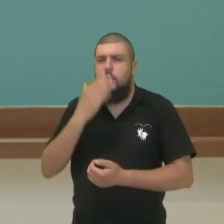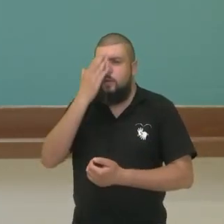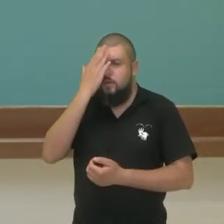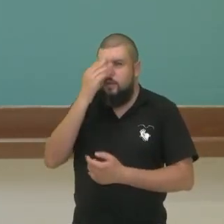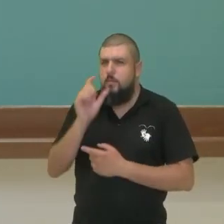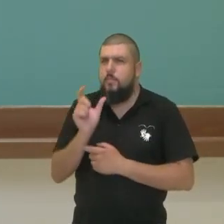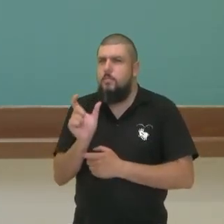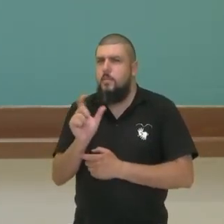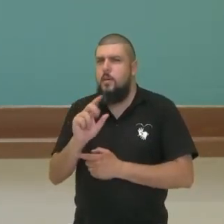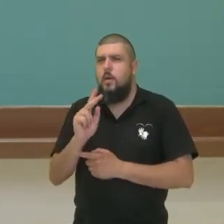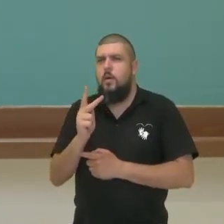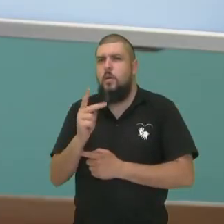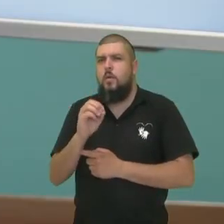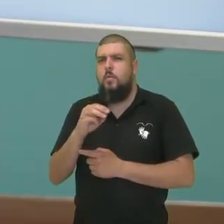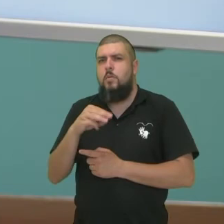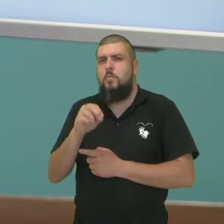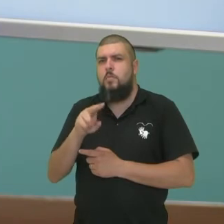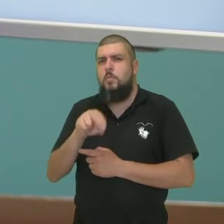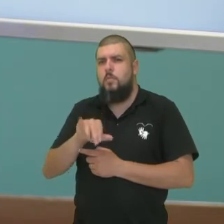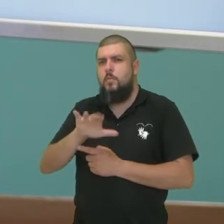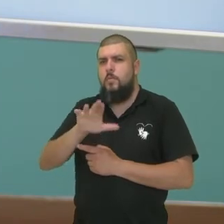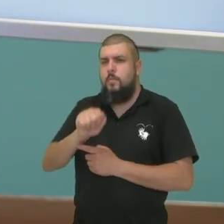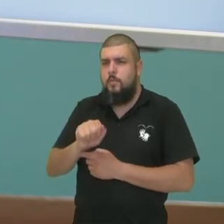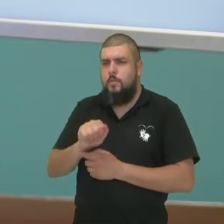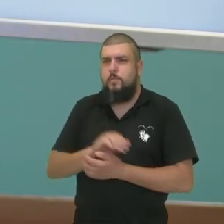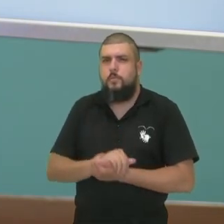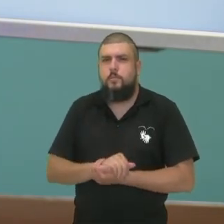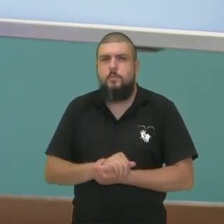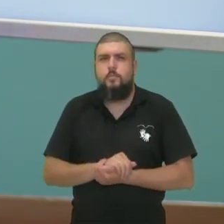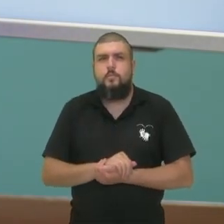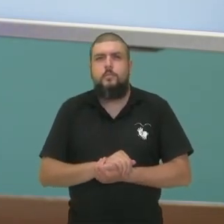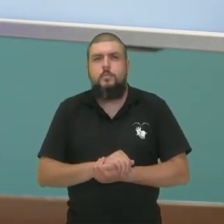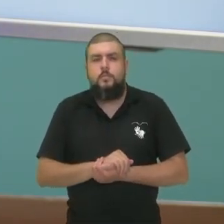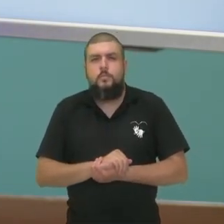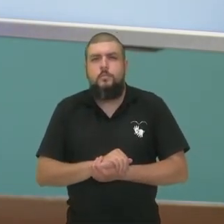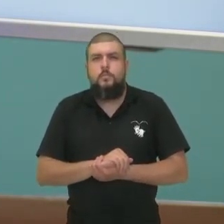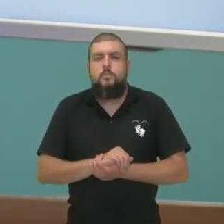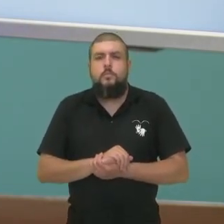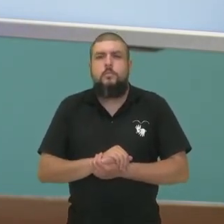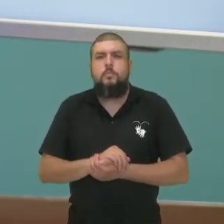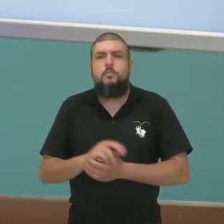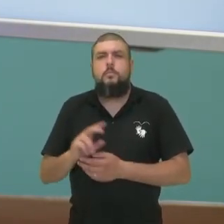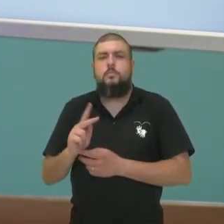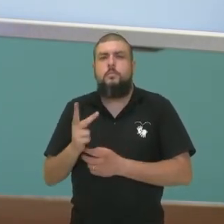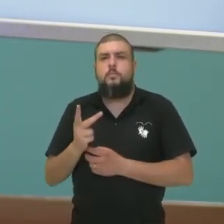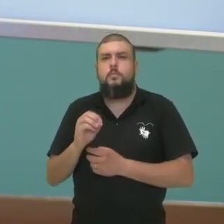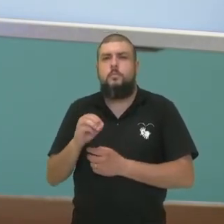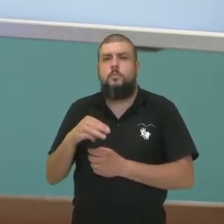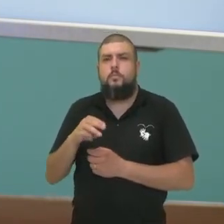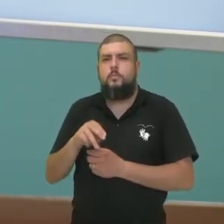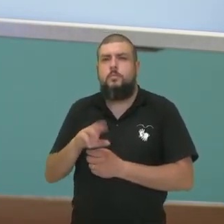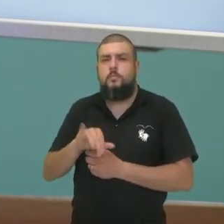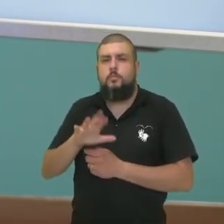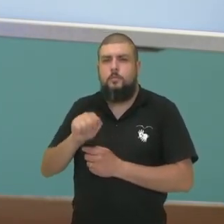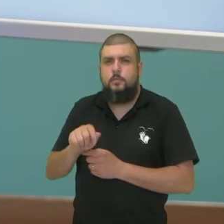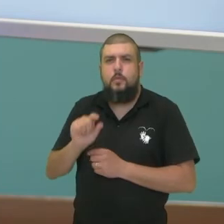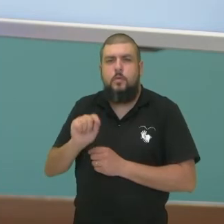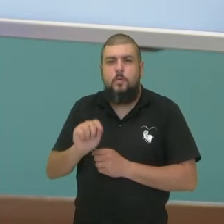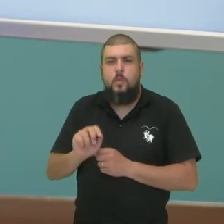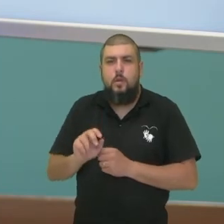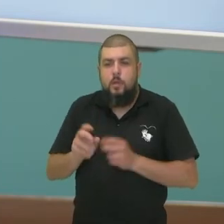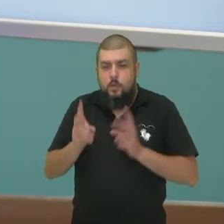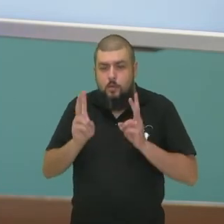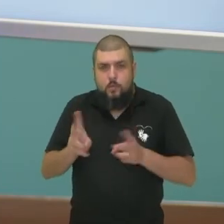homônima, não? Então vem cá, eu vou falar pertinho com você, tete a tete. Homônimo, meu querido e minha querida, é aquilo que tem o mesmo